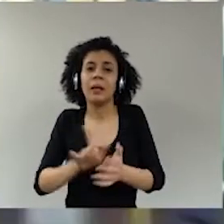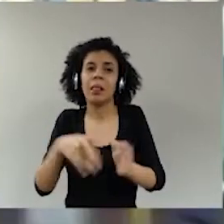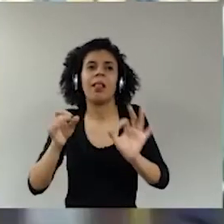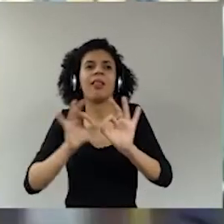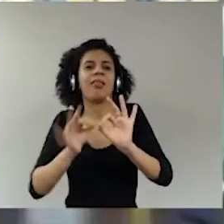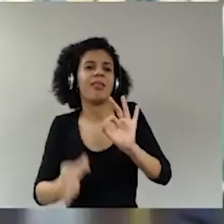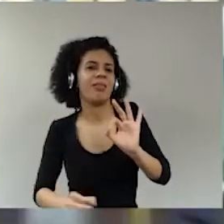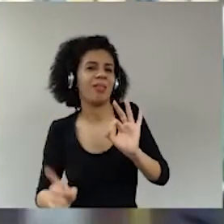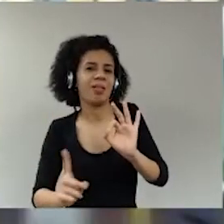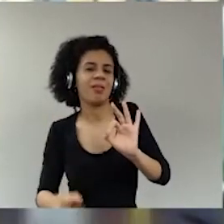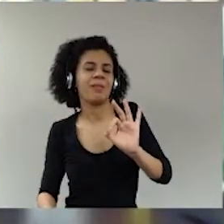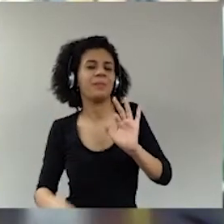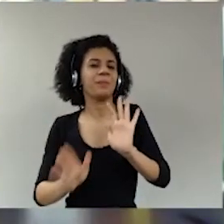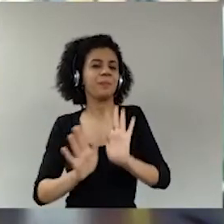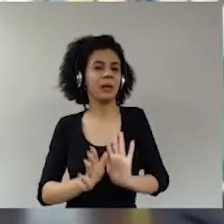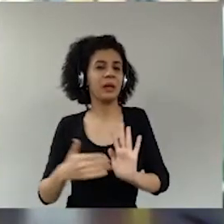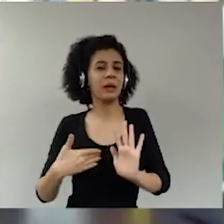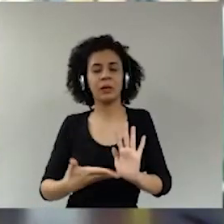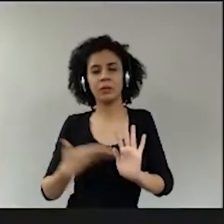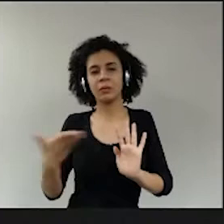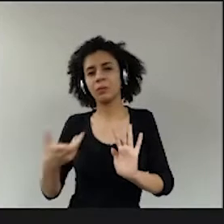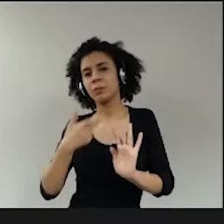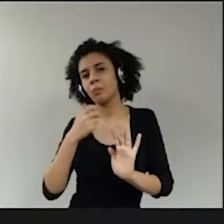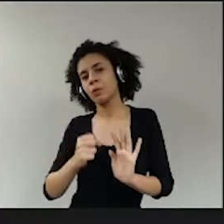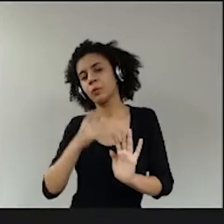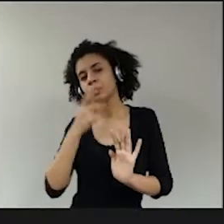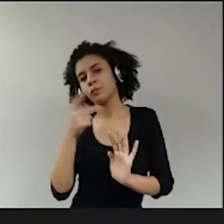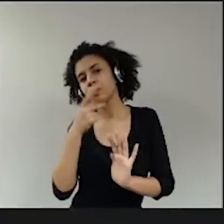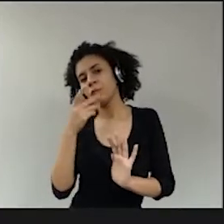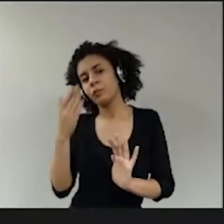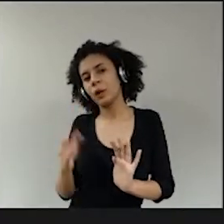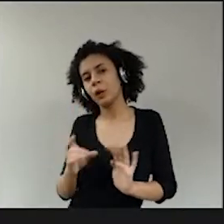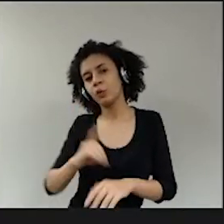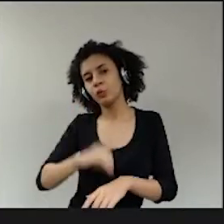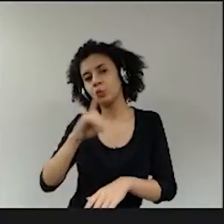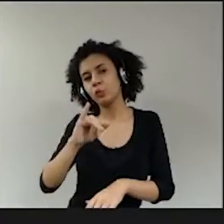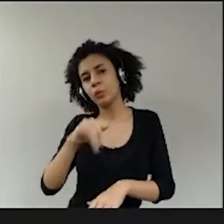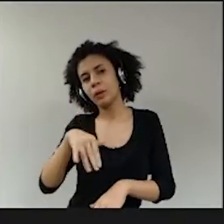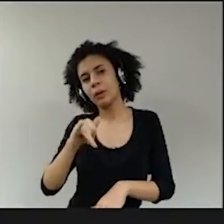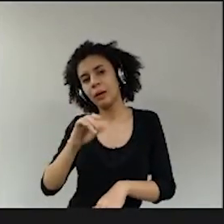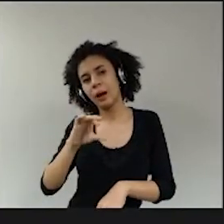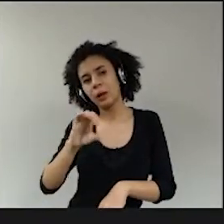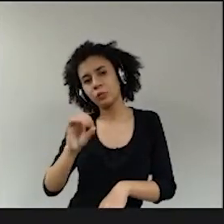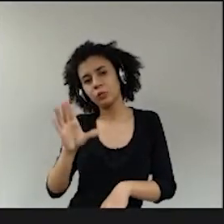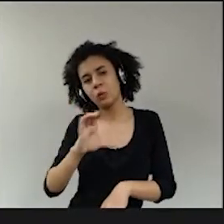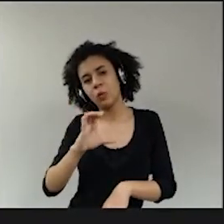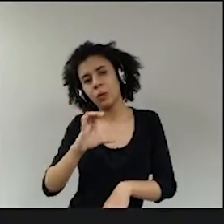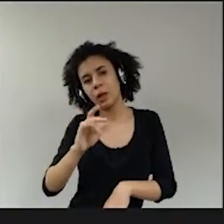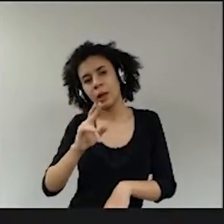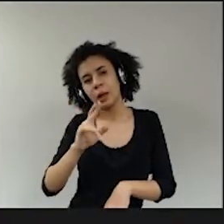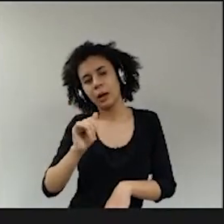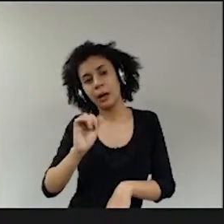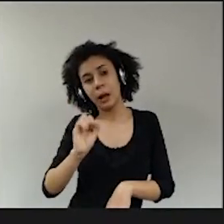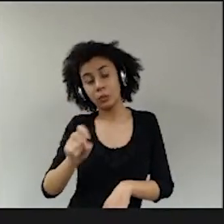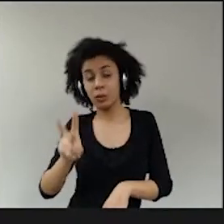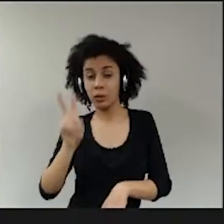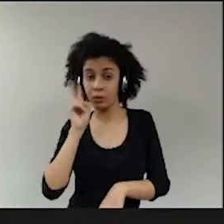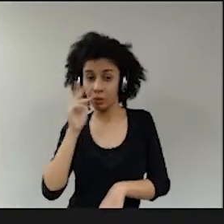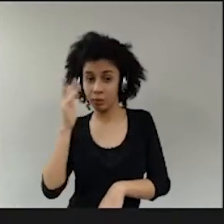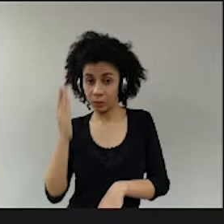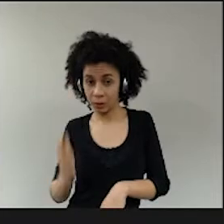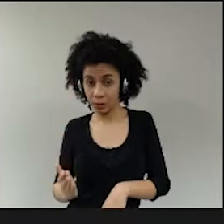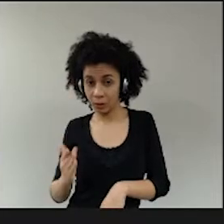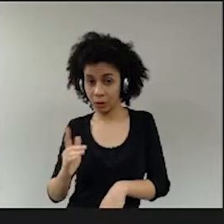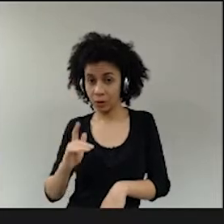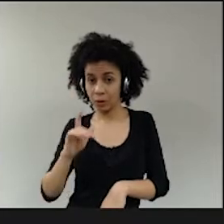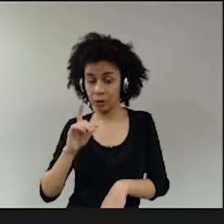mais delongas, eu passo a palavra para o doutor Inácio Kraus de Menezes, lembrando que o